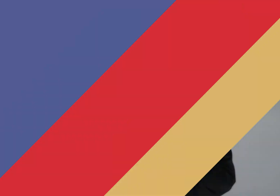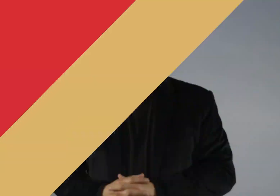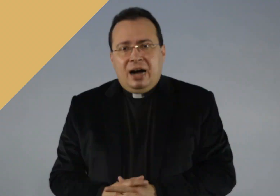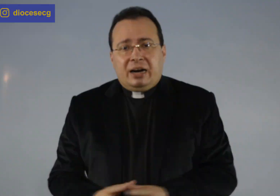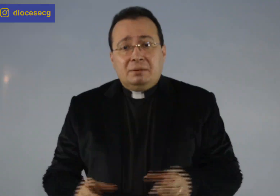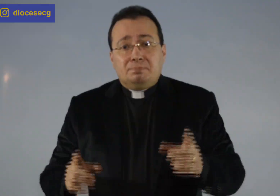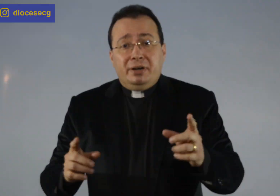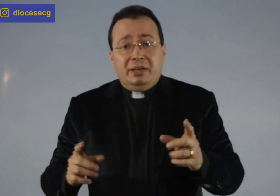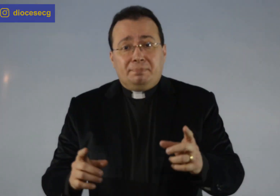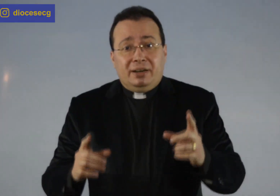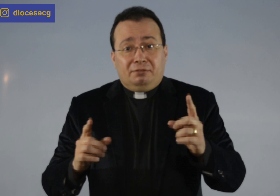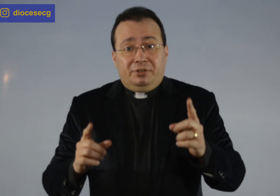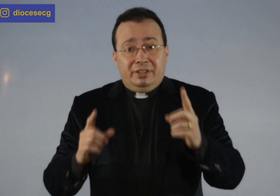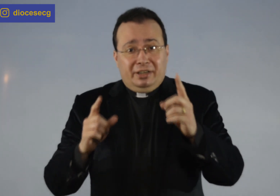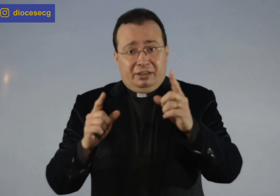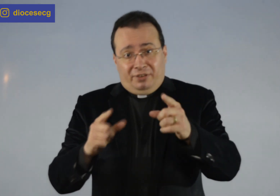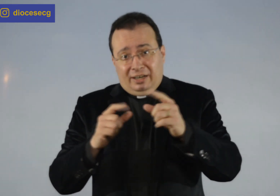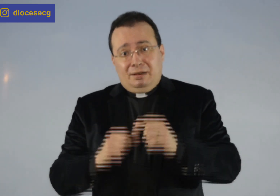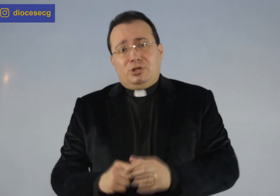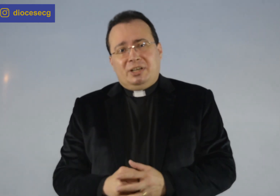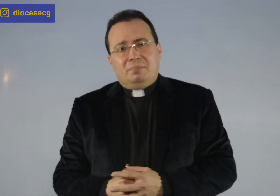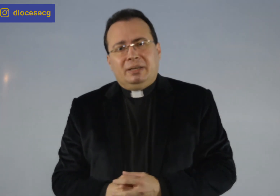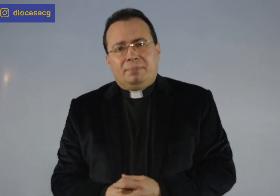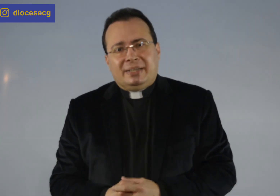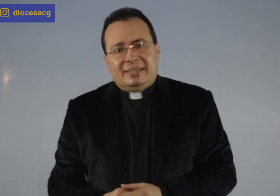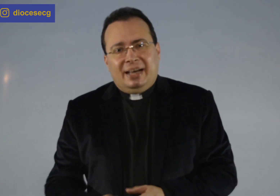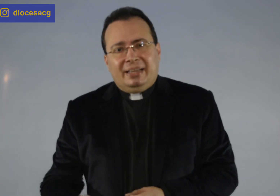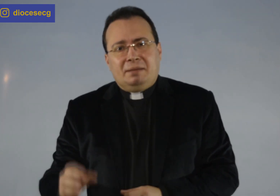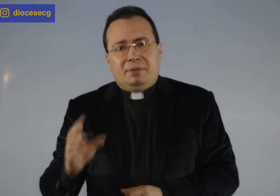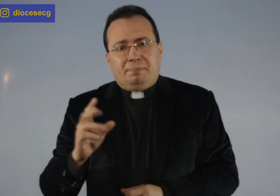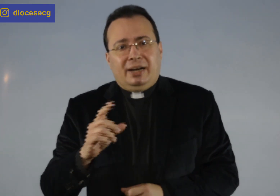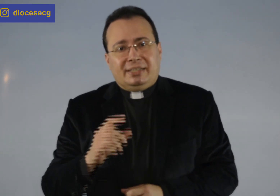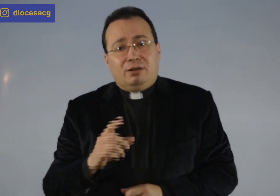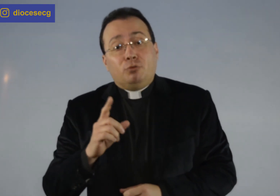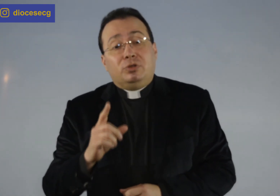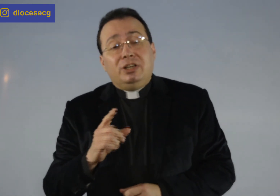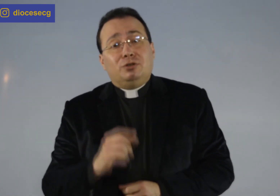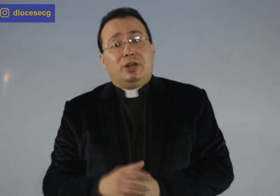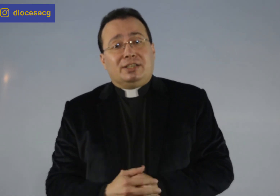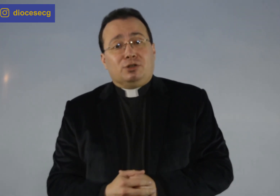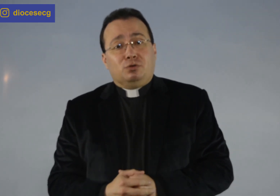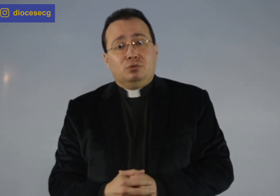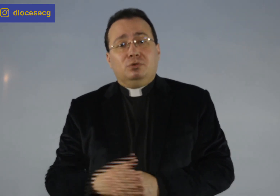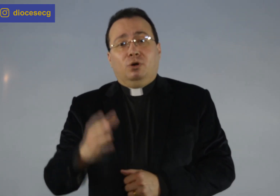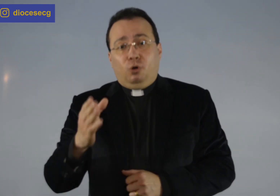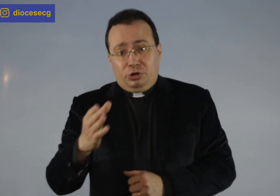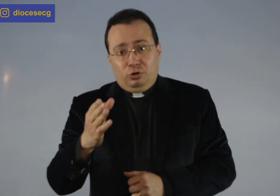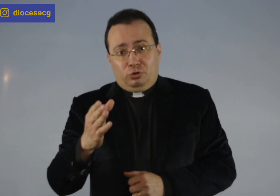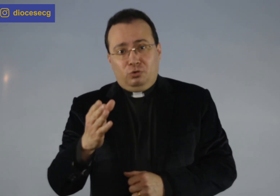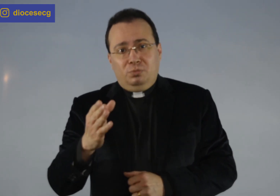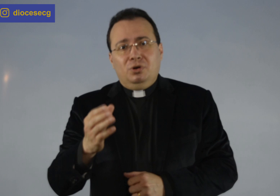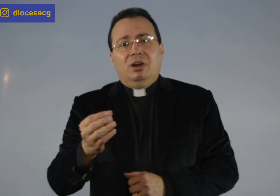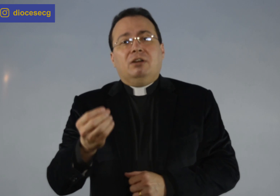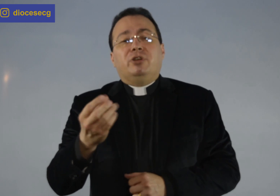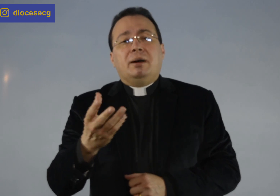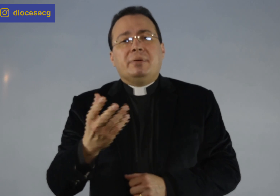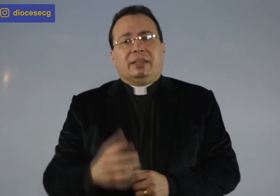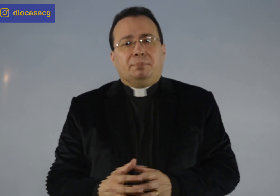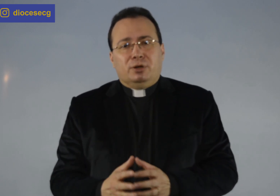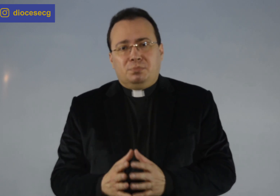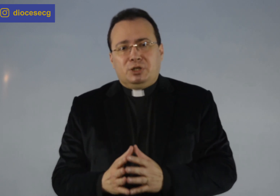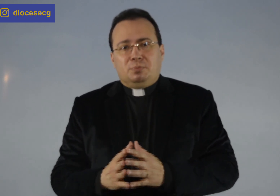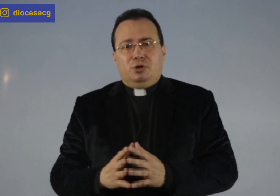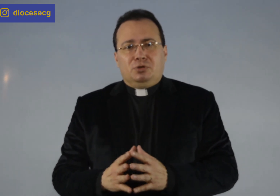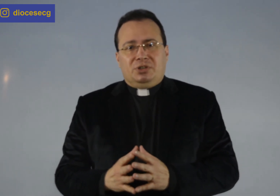bem. A campanha pela vida, que falamos semana passada em preparação ao Dia do Nascituro, 8 de outubro, foi